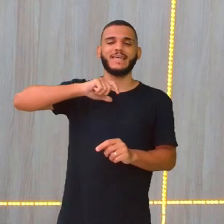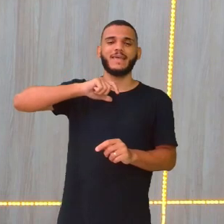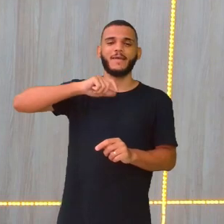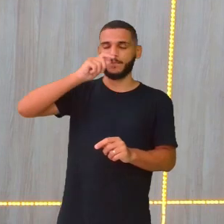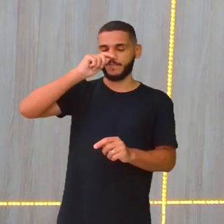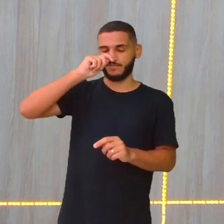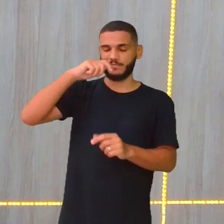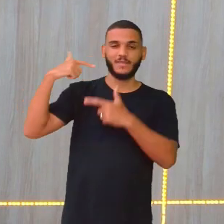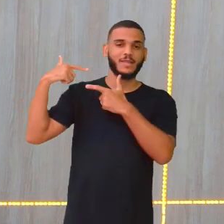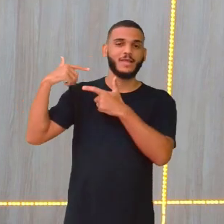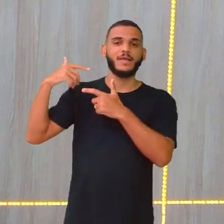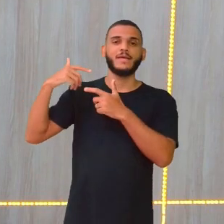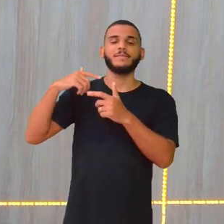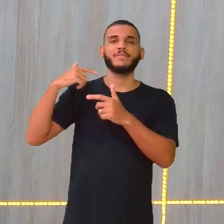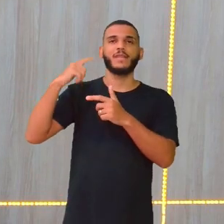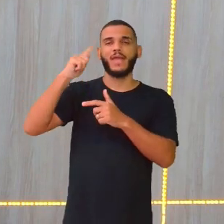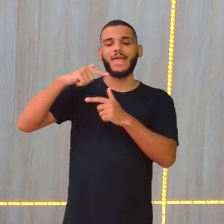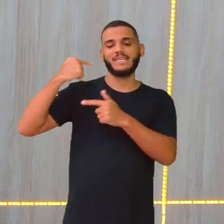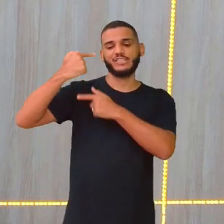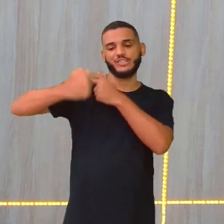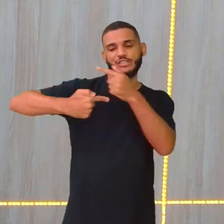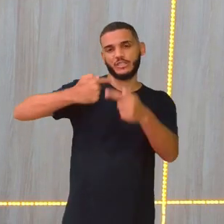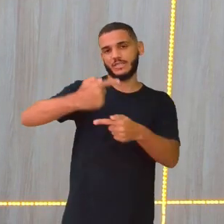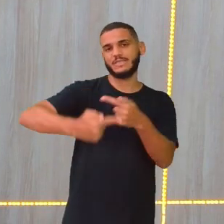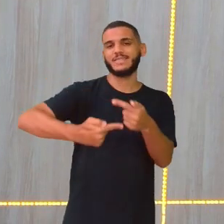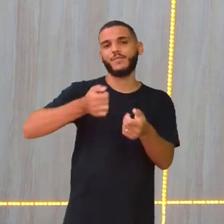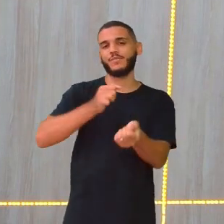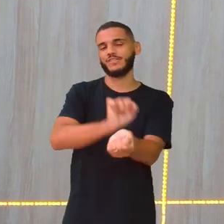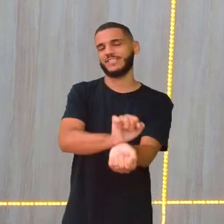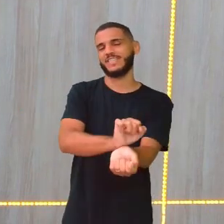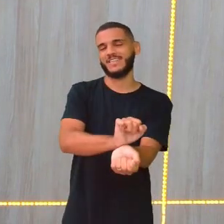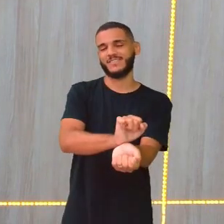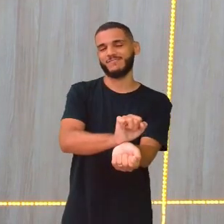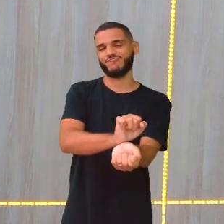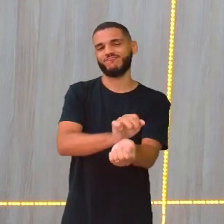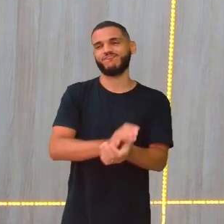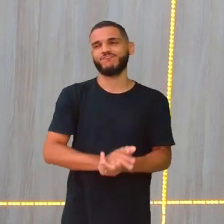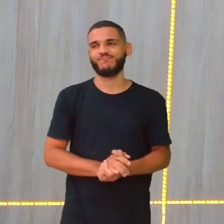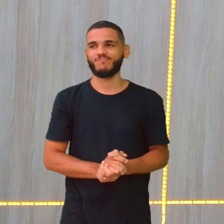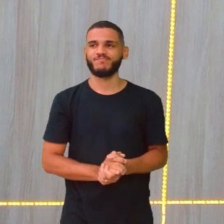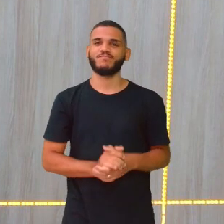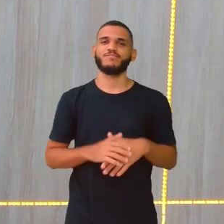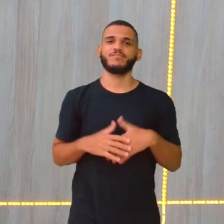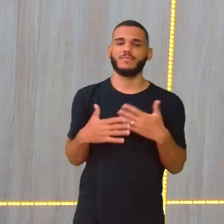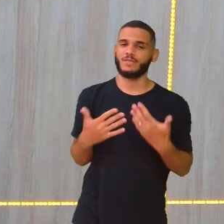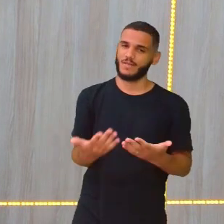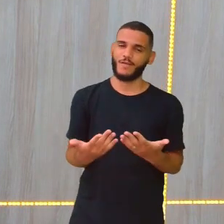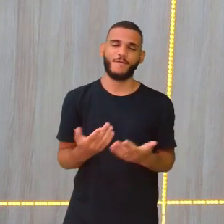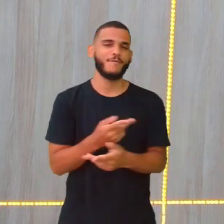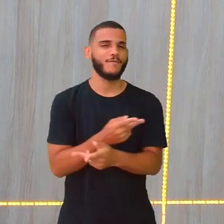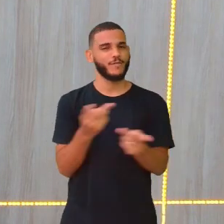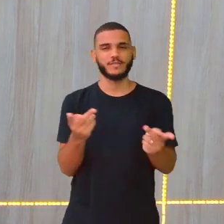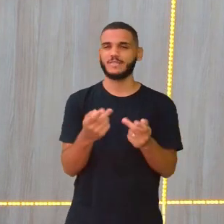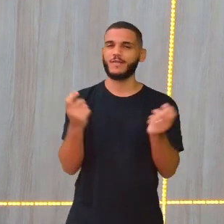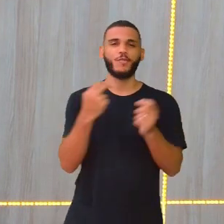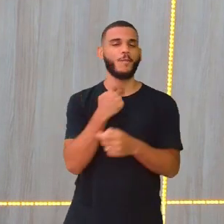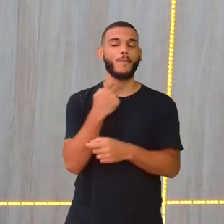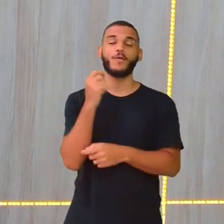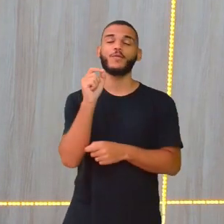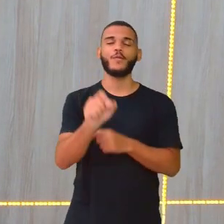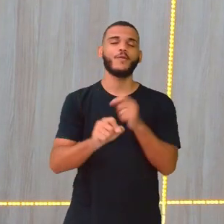pessoas escravizadas, que foram escravizadas contra a vontade. Não caiam na conversinha, na ladainha, né, que às vezes